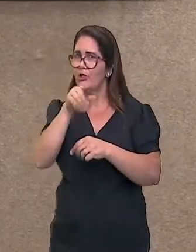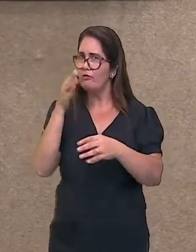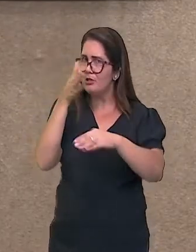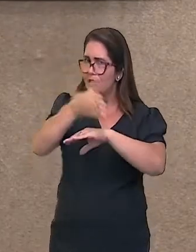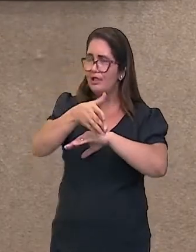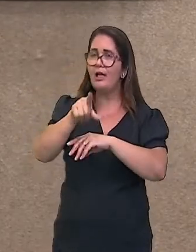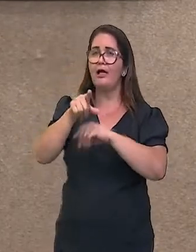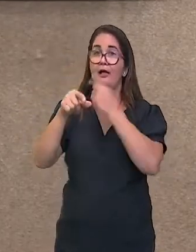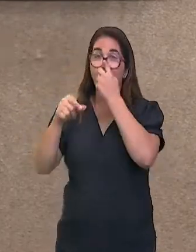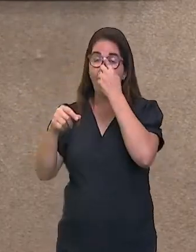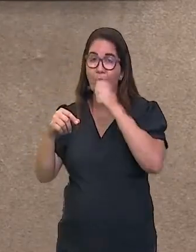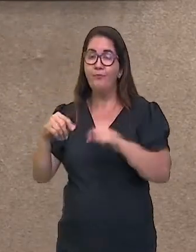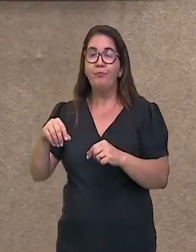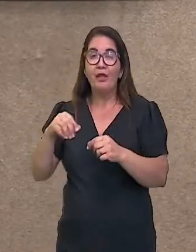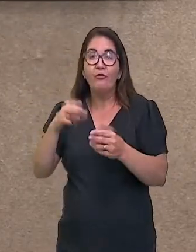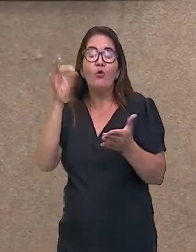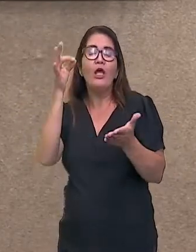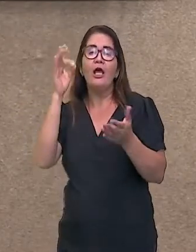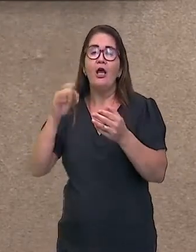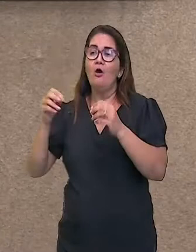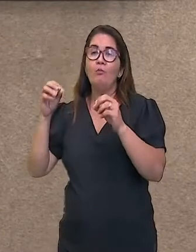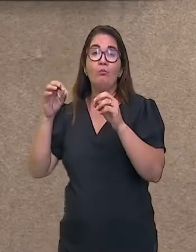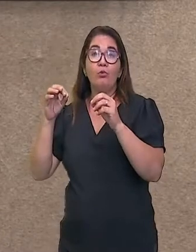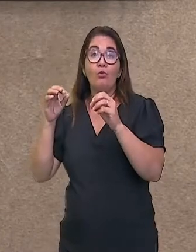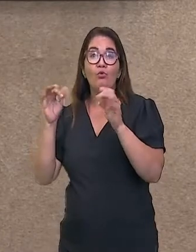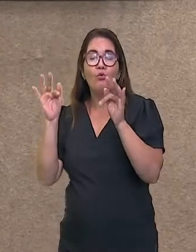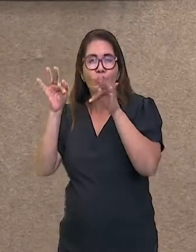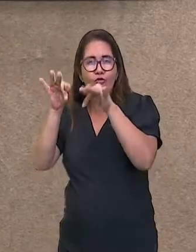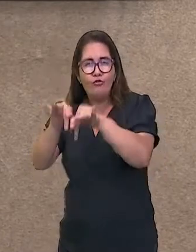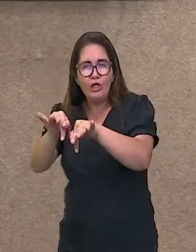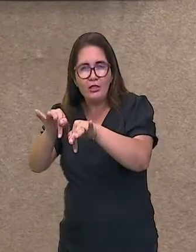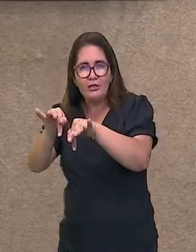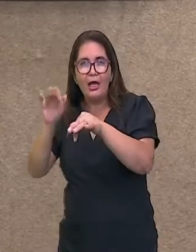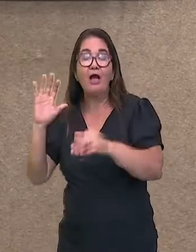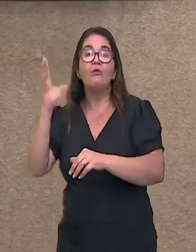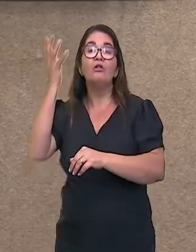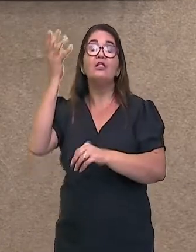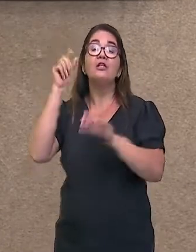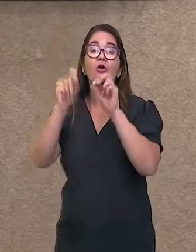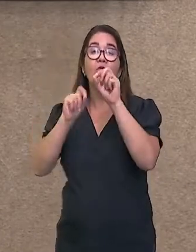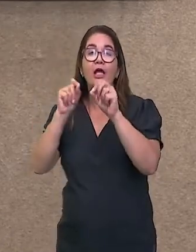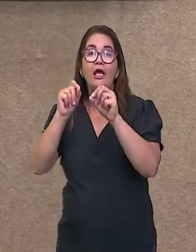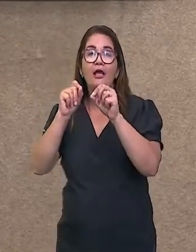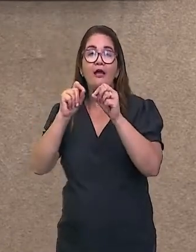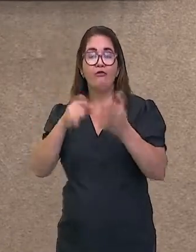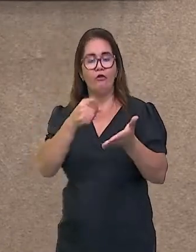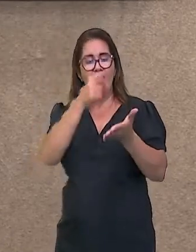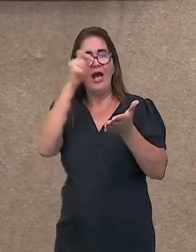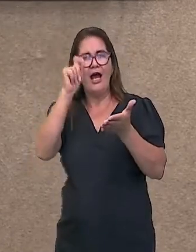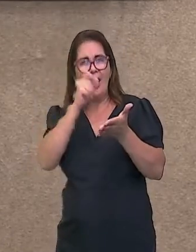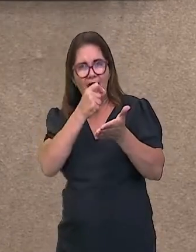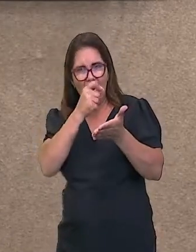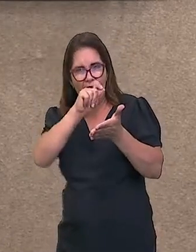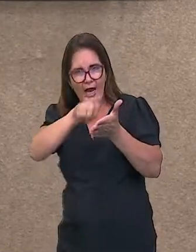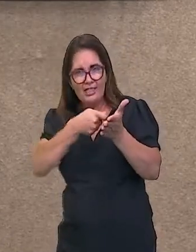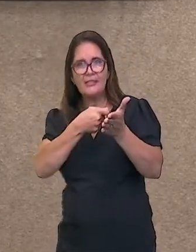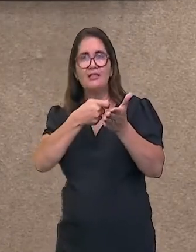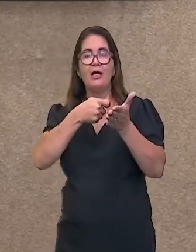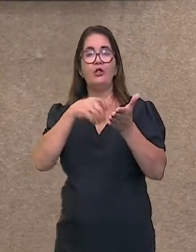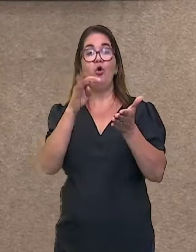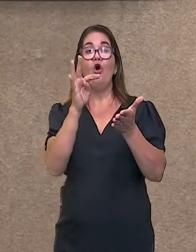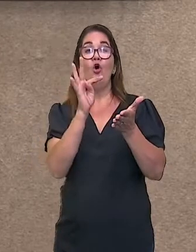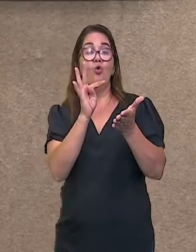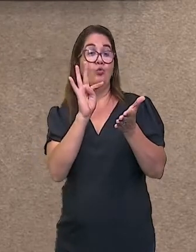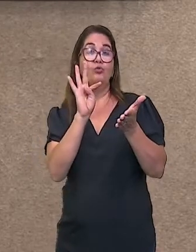fim, foi a assinatura, né? Onde foi a data que foi assinado o Tratado de Armistício,